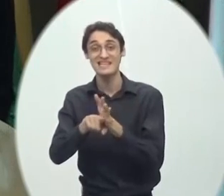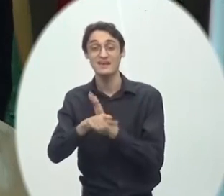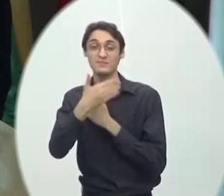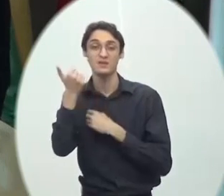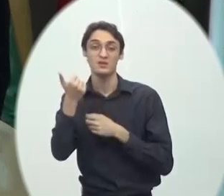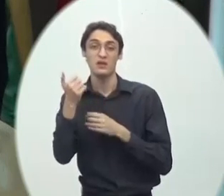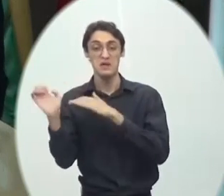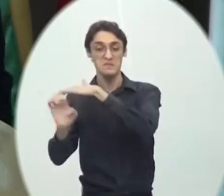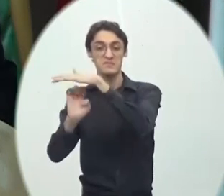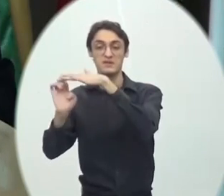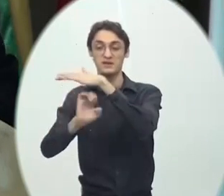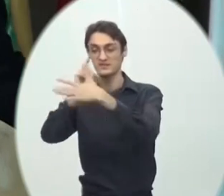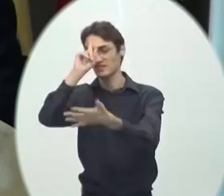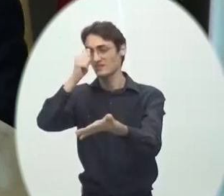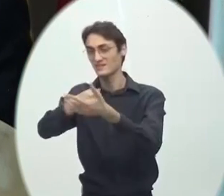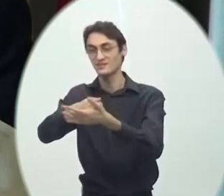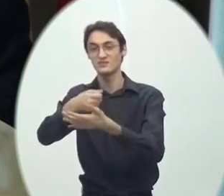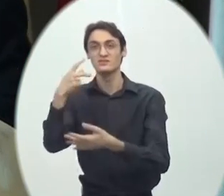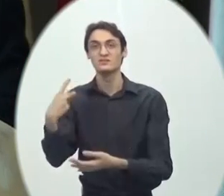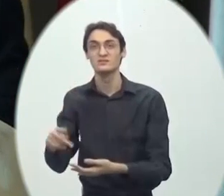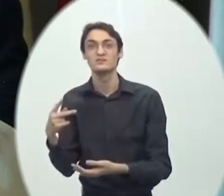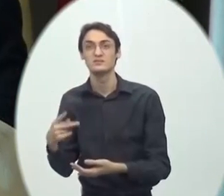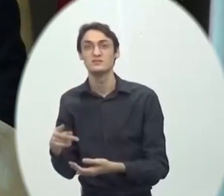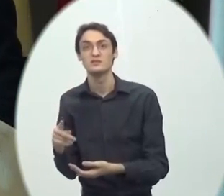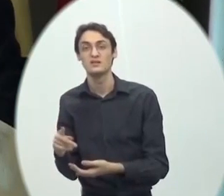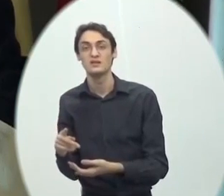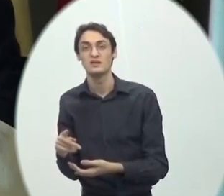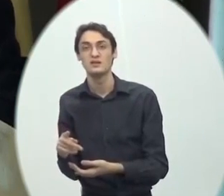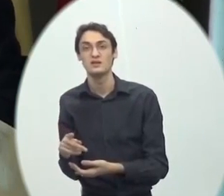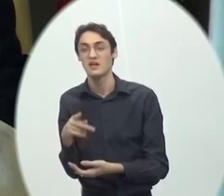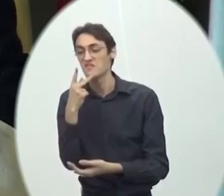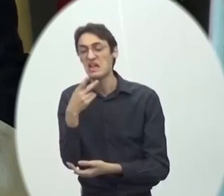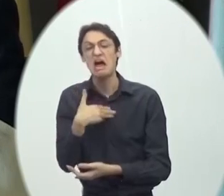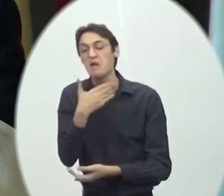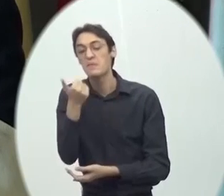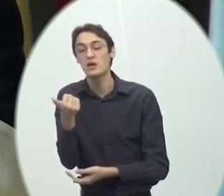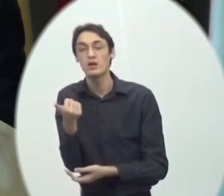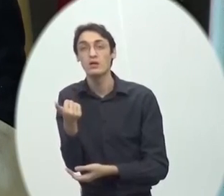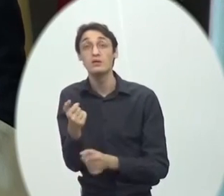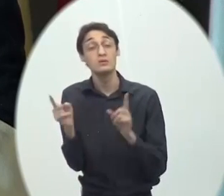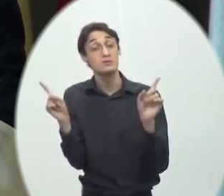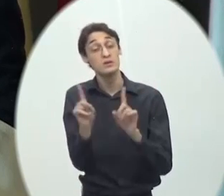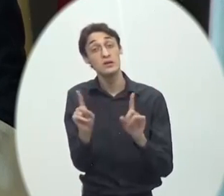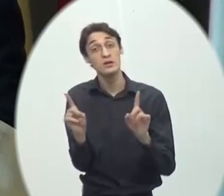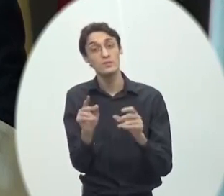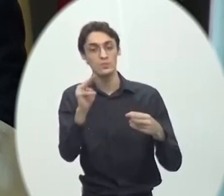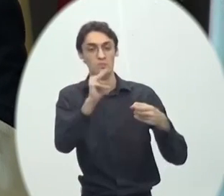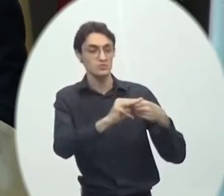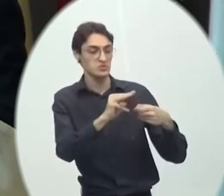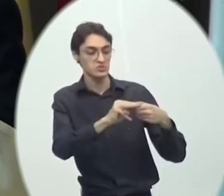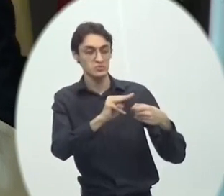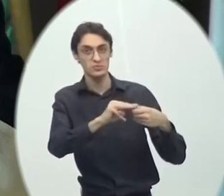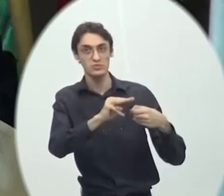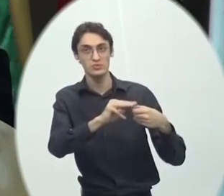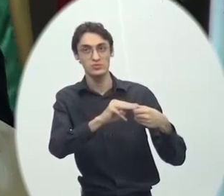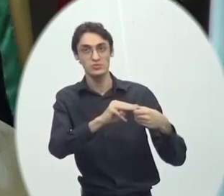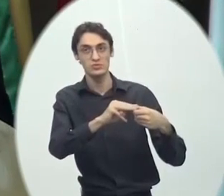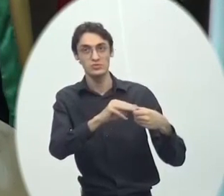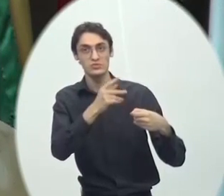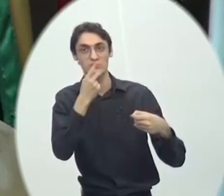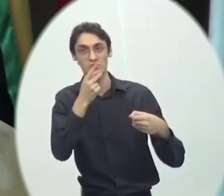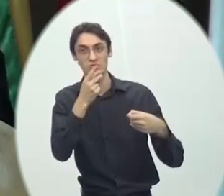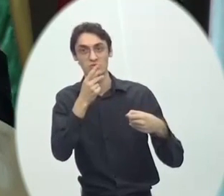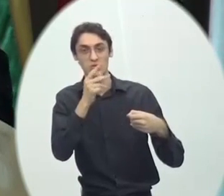empresa fazer da maneira que ela quis, que foi aquilo ali. Eu não vi nota do município. Não estou aqui achando que ele